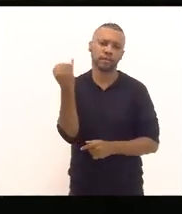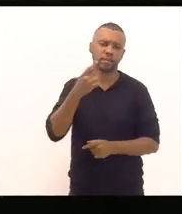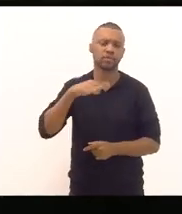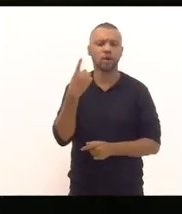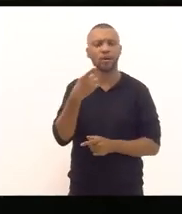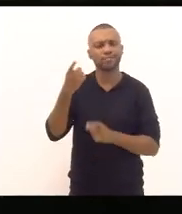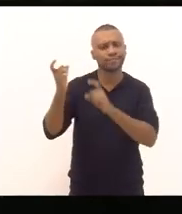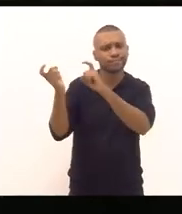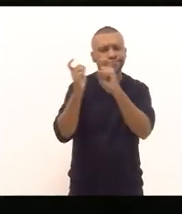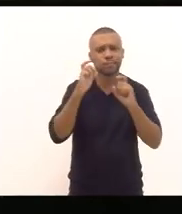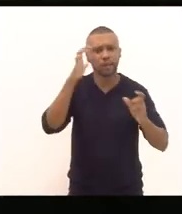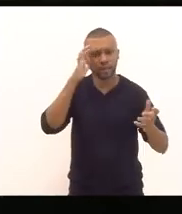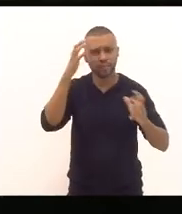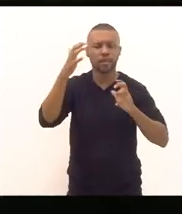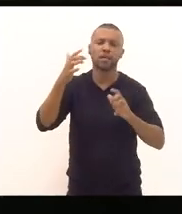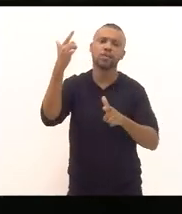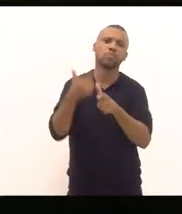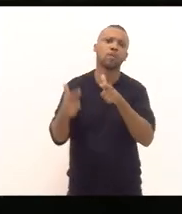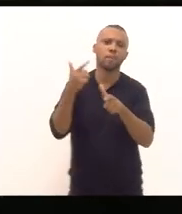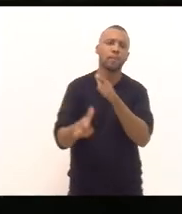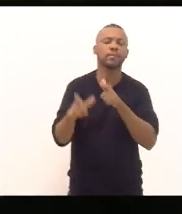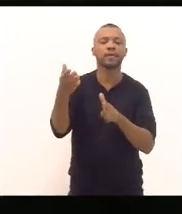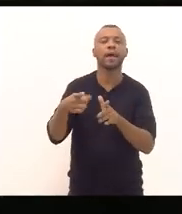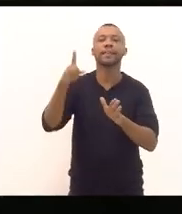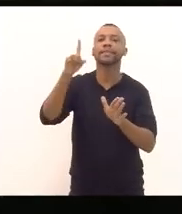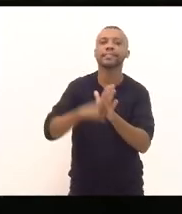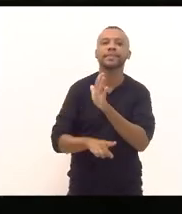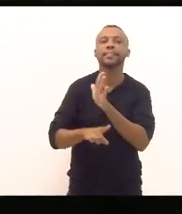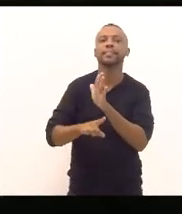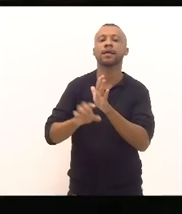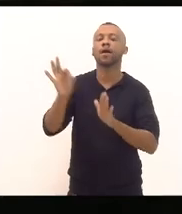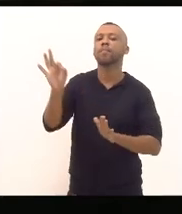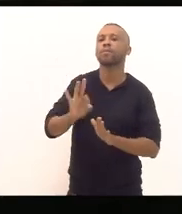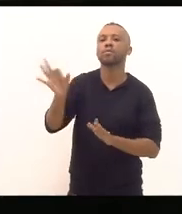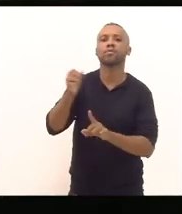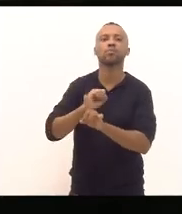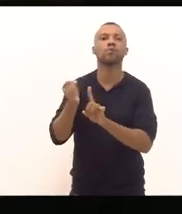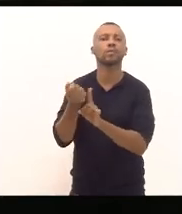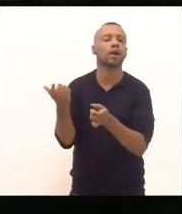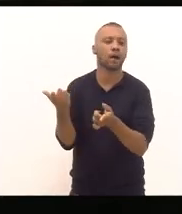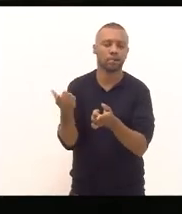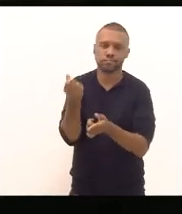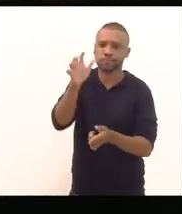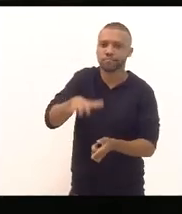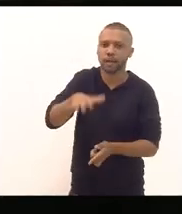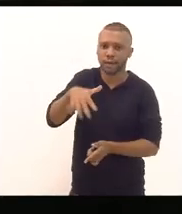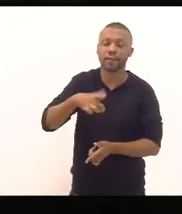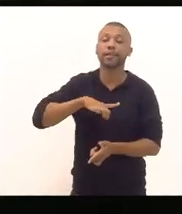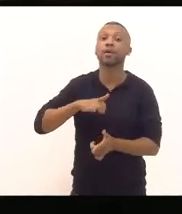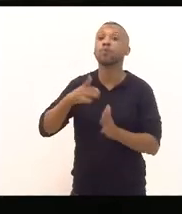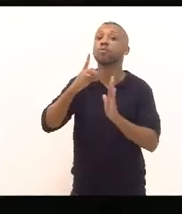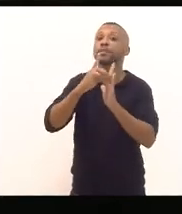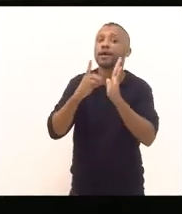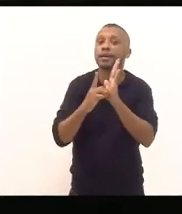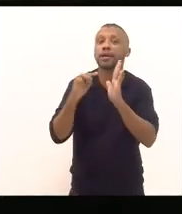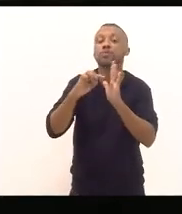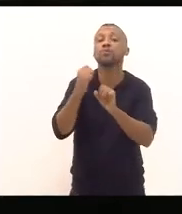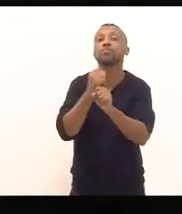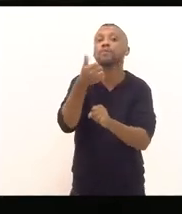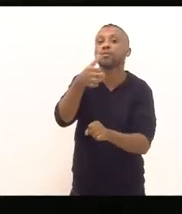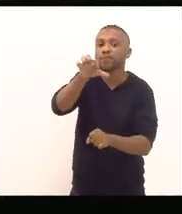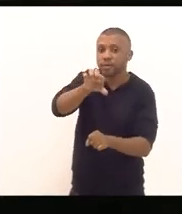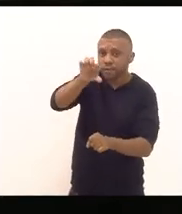definir essa questão da tarifa social até porque a tia Jô é existe um decreto de